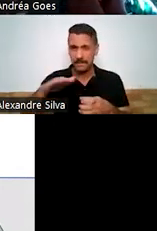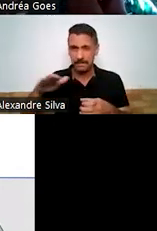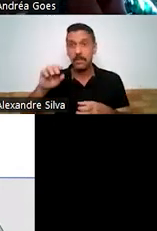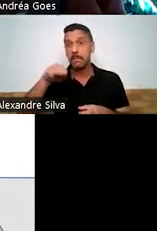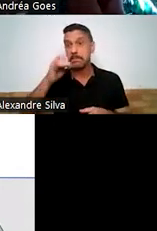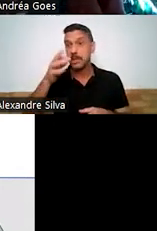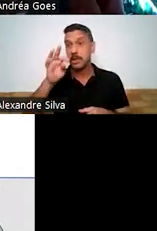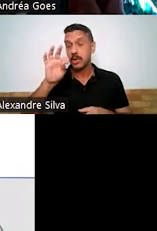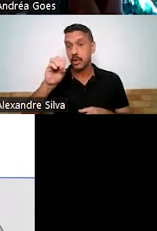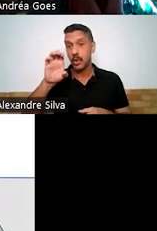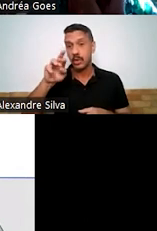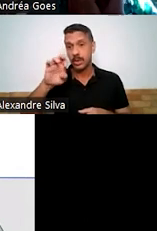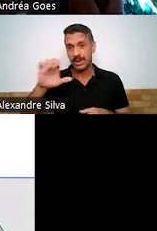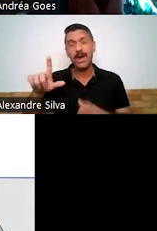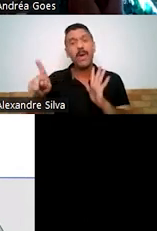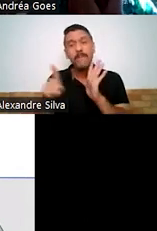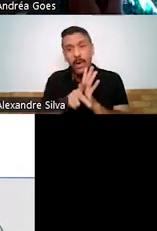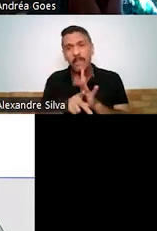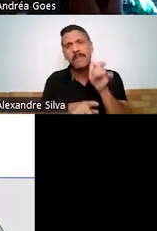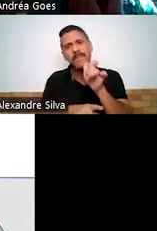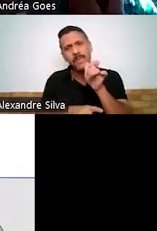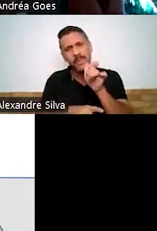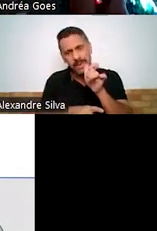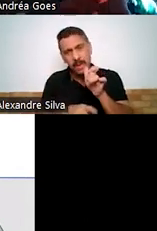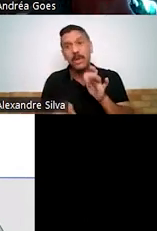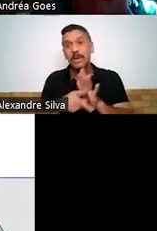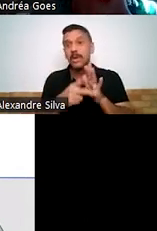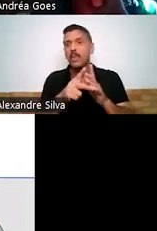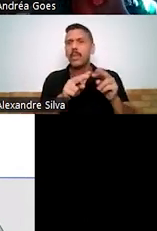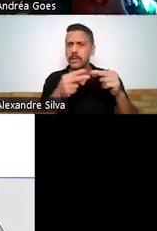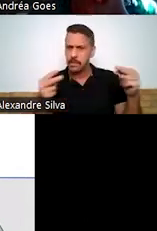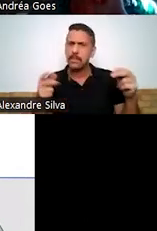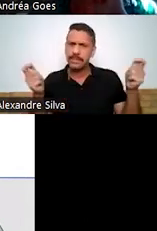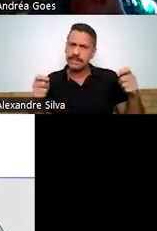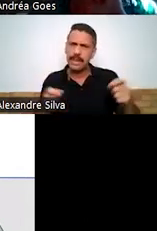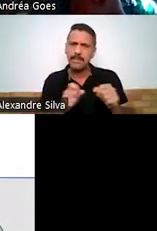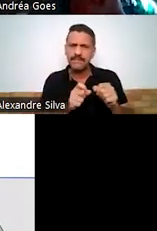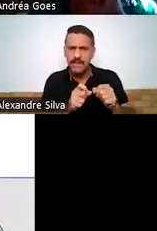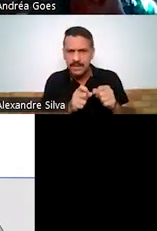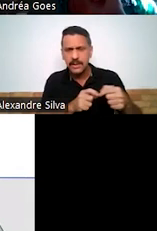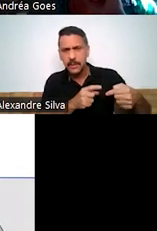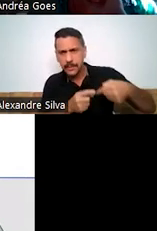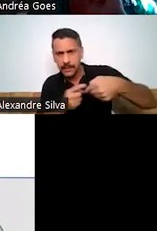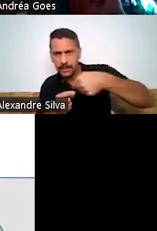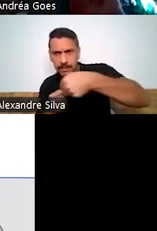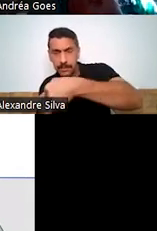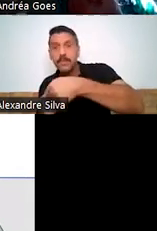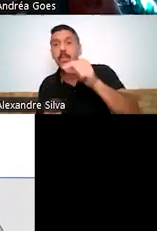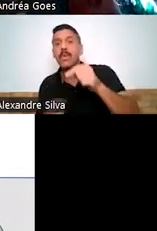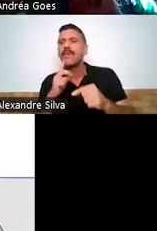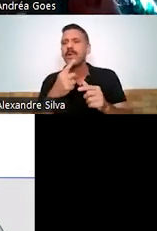traçar matrilinhagens através da análise do DNA mitocondrial, como mostra aqui a figura, a